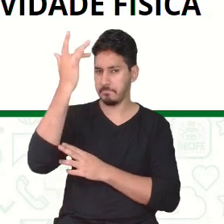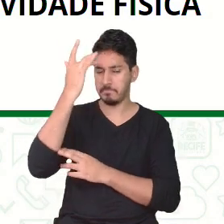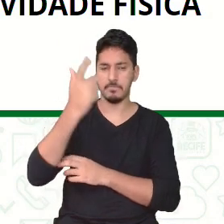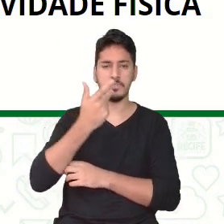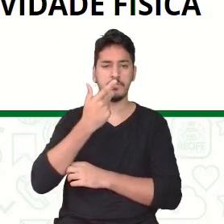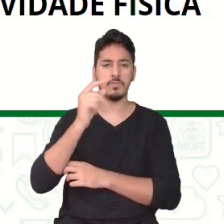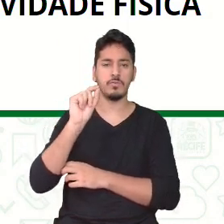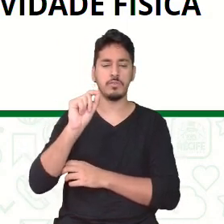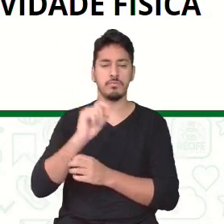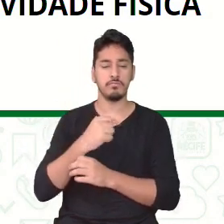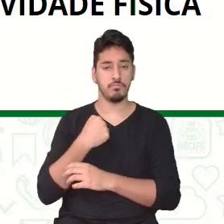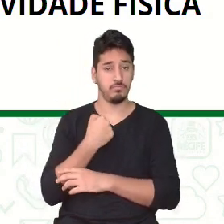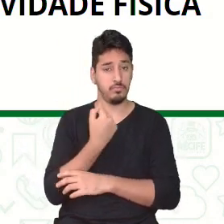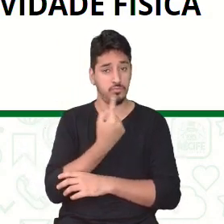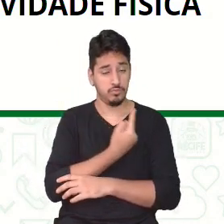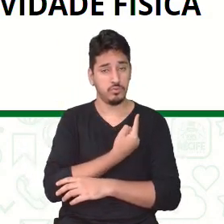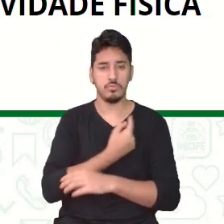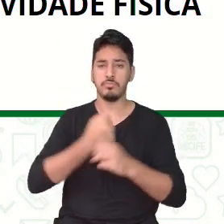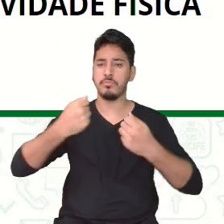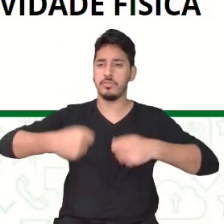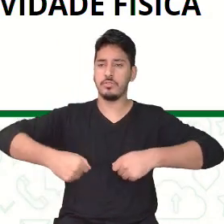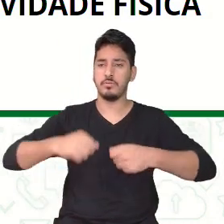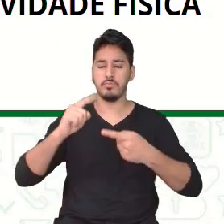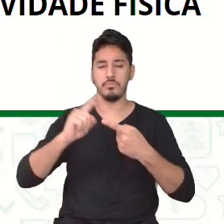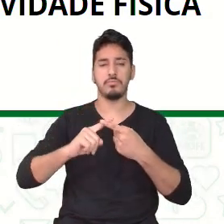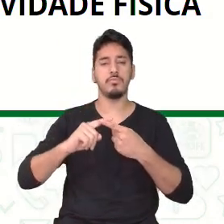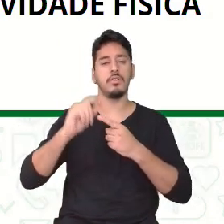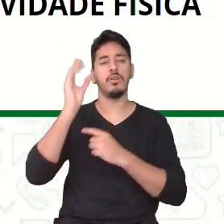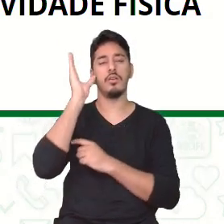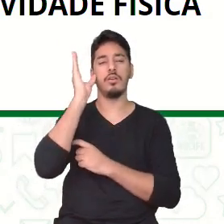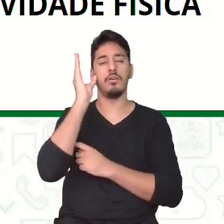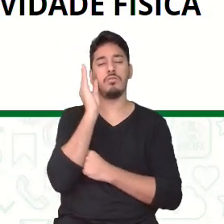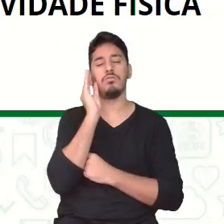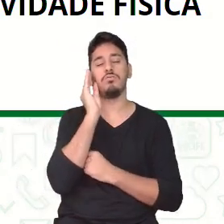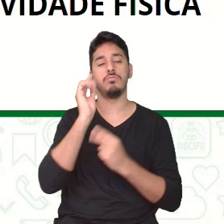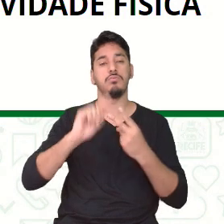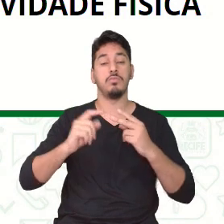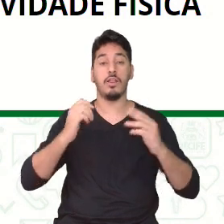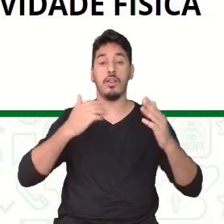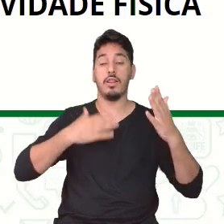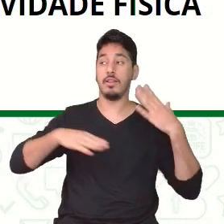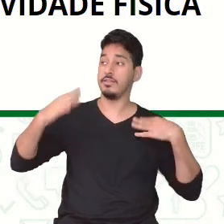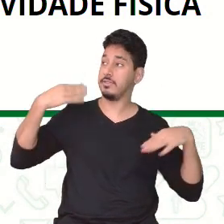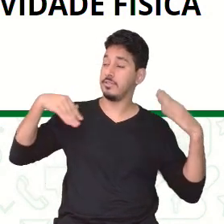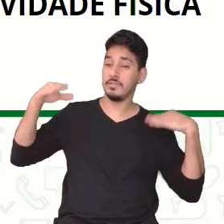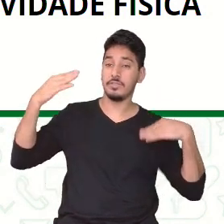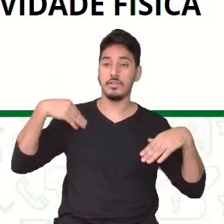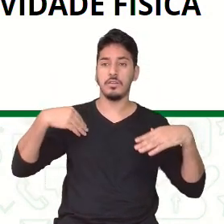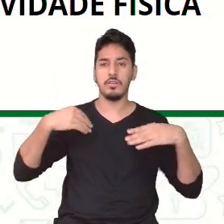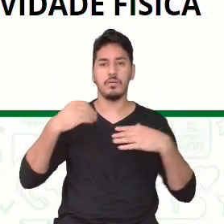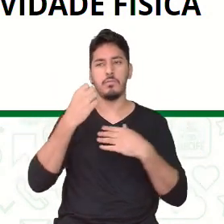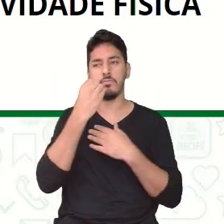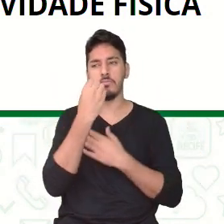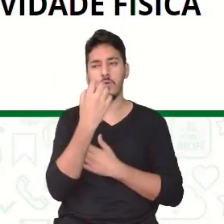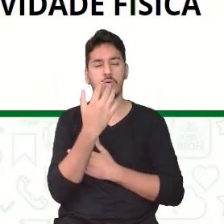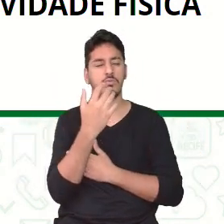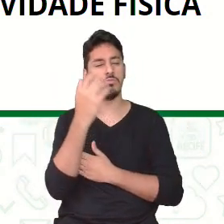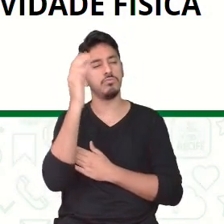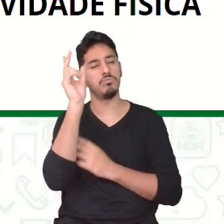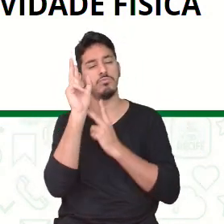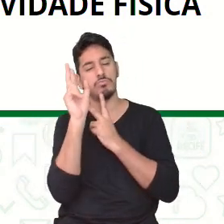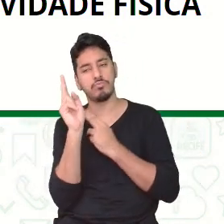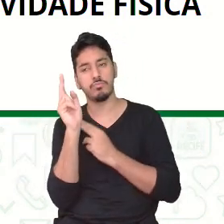dizer que todos nós precisamos de descanso, lazer, qualidade de sono, qualidade